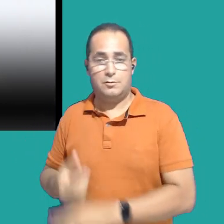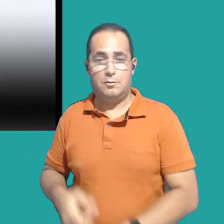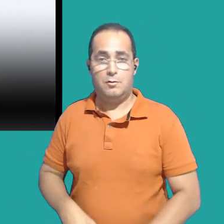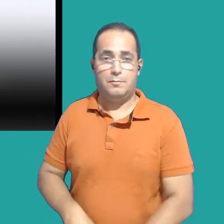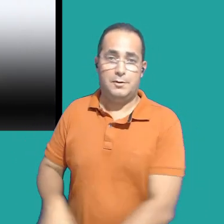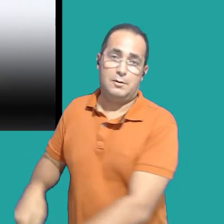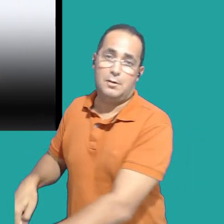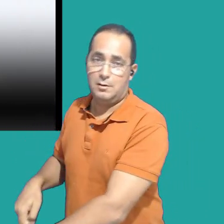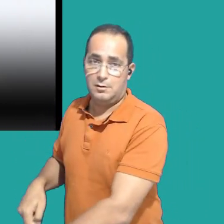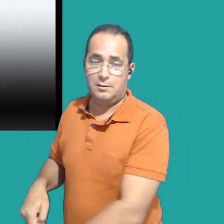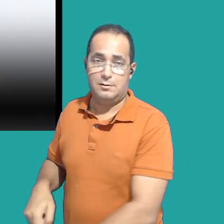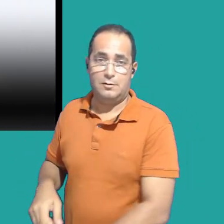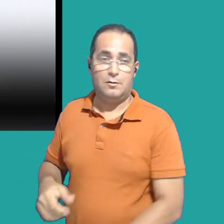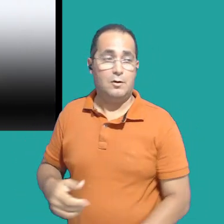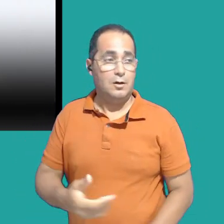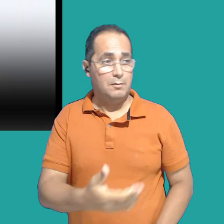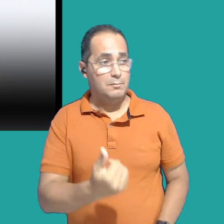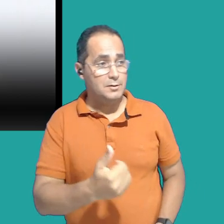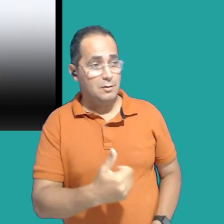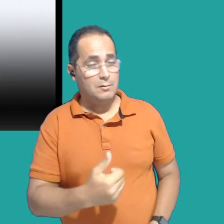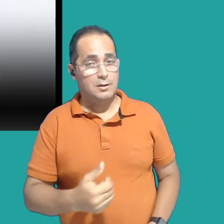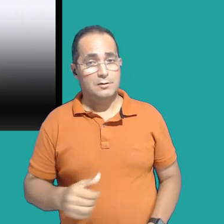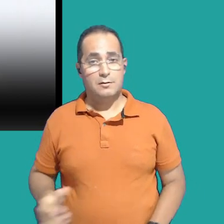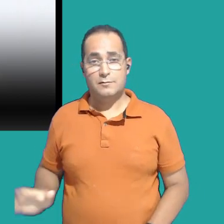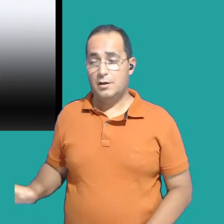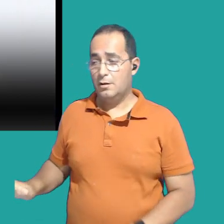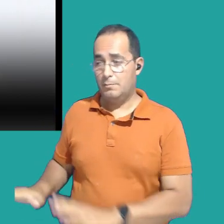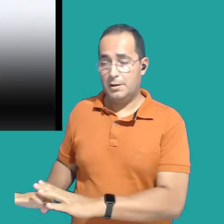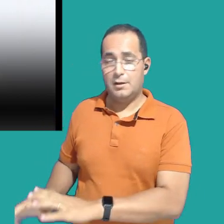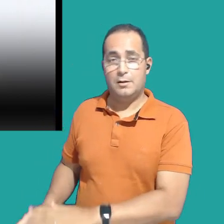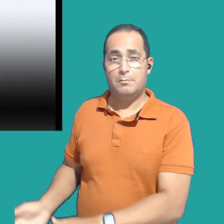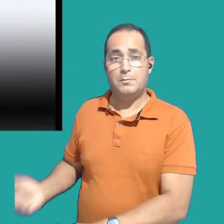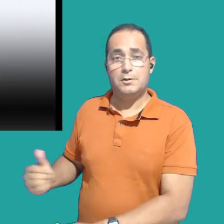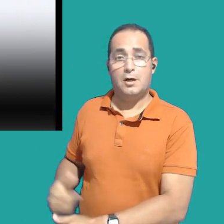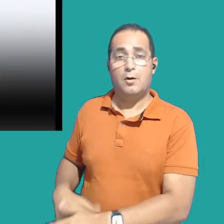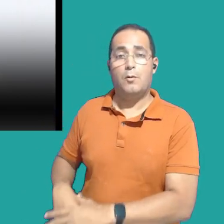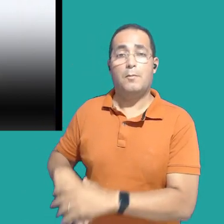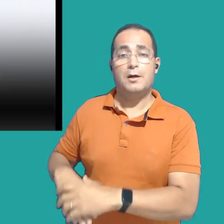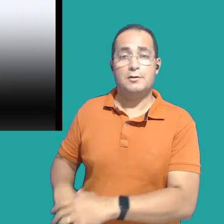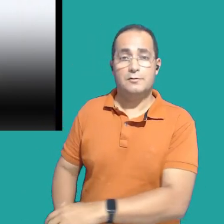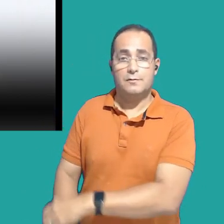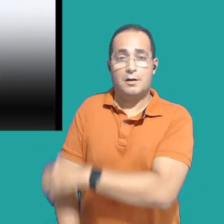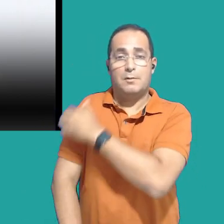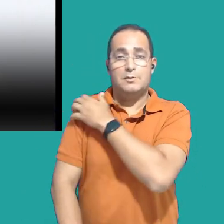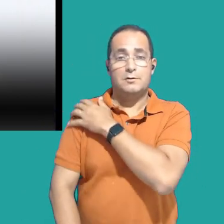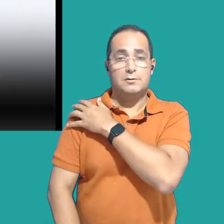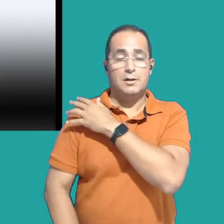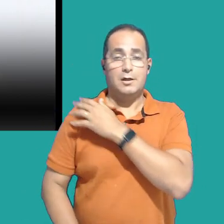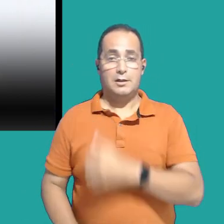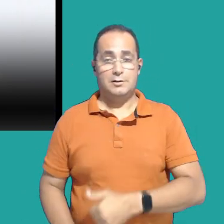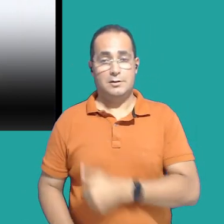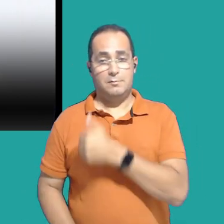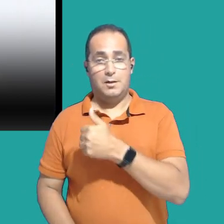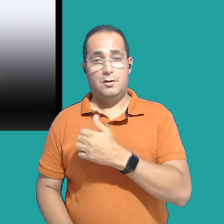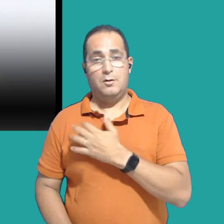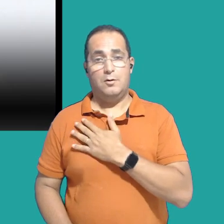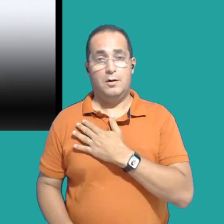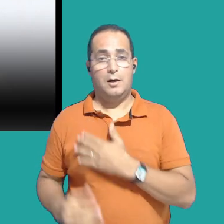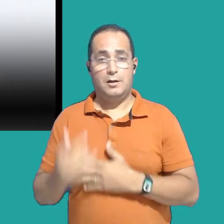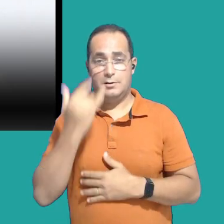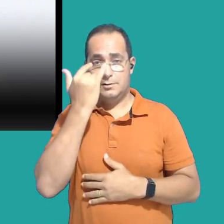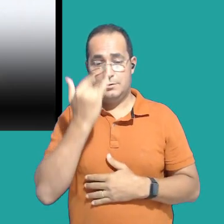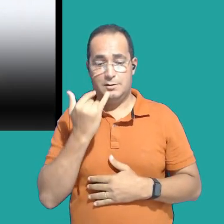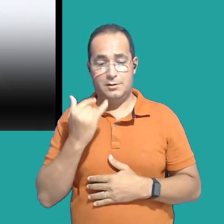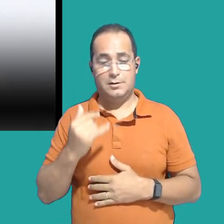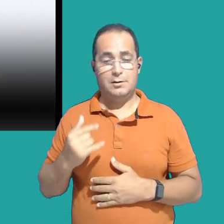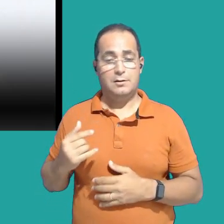pela bengala, disse, olha, me dá o braço, fica mais confortável, essa é a forma mais adequada de guiar